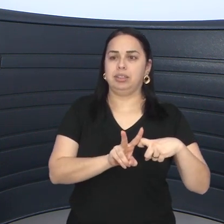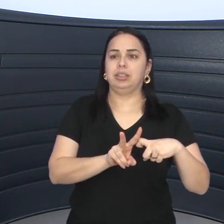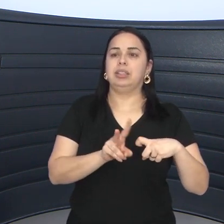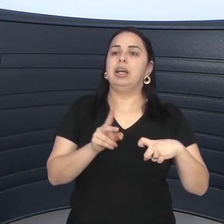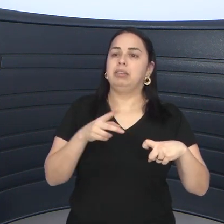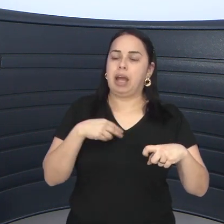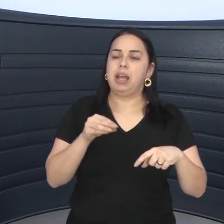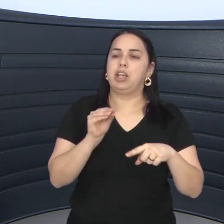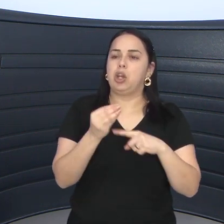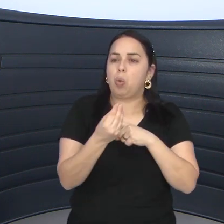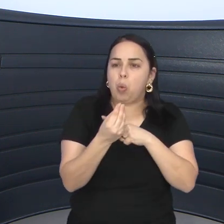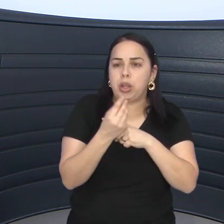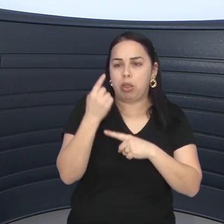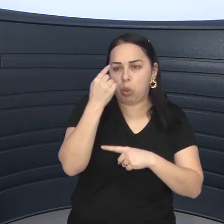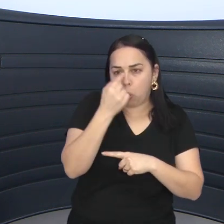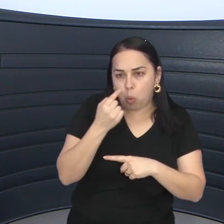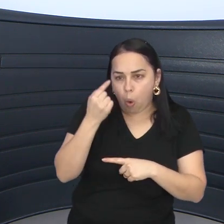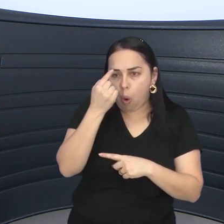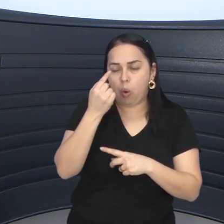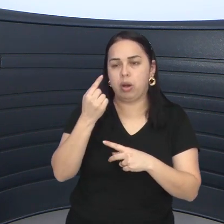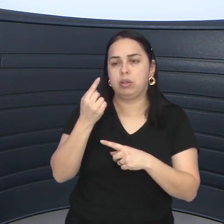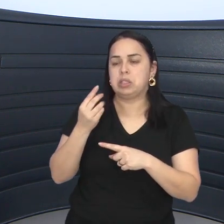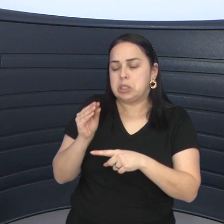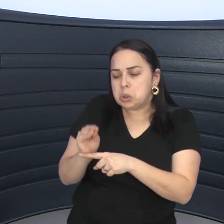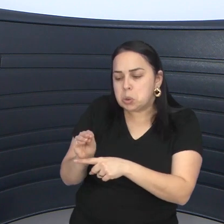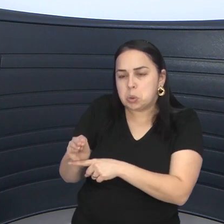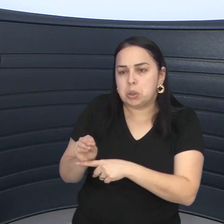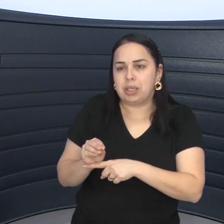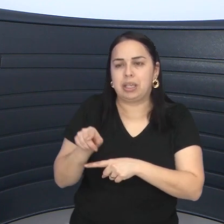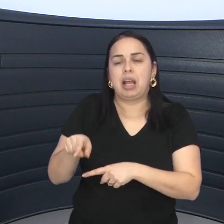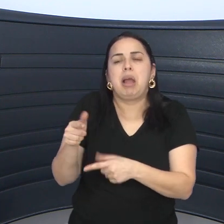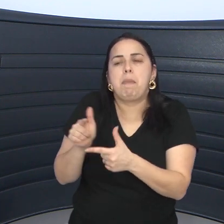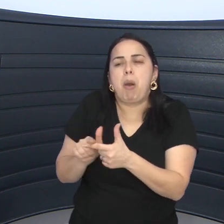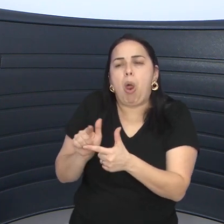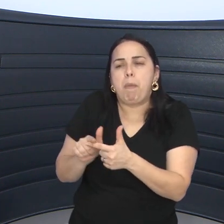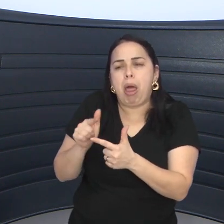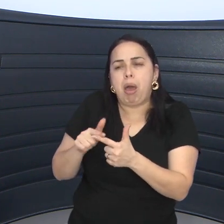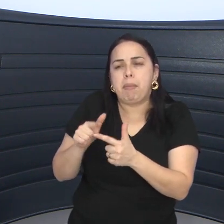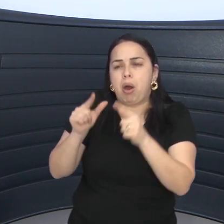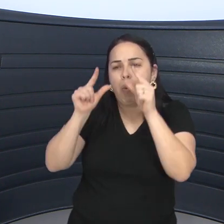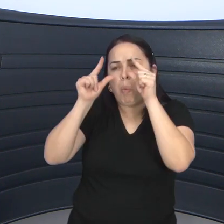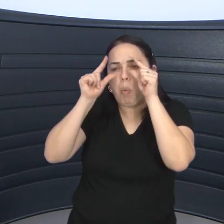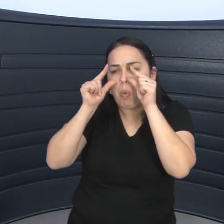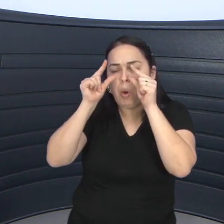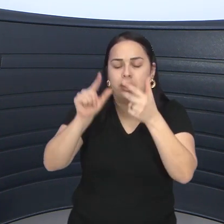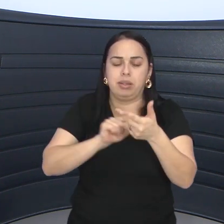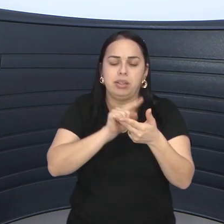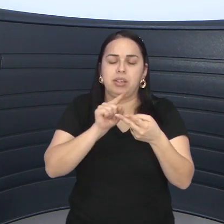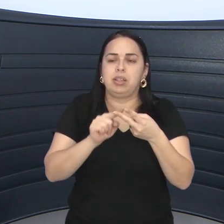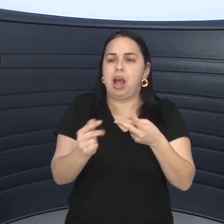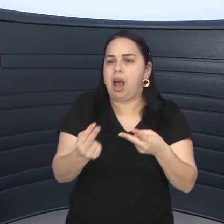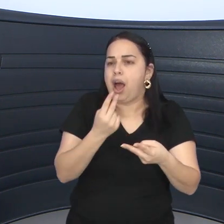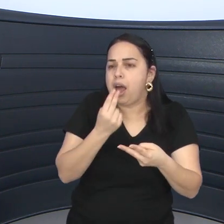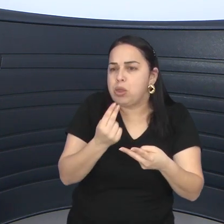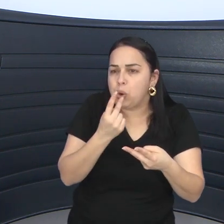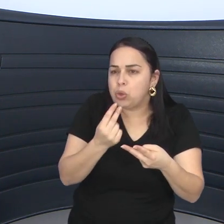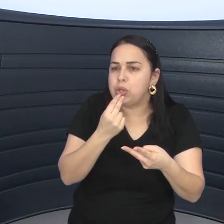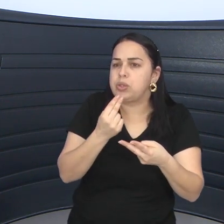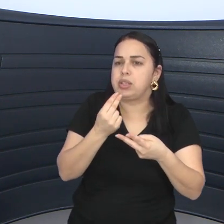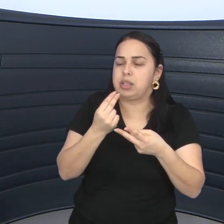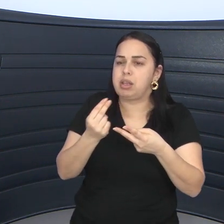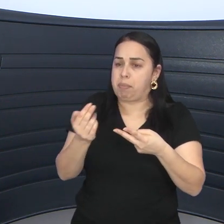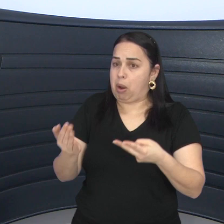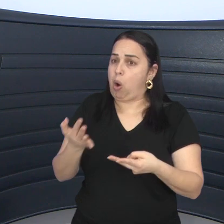Tem oftalmologista tem uma faz acompanhamento porque ela tem probleminha no olho tem a